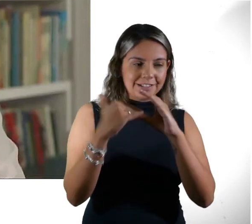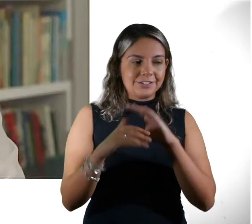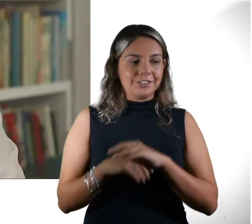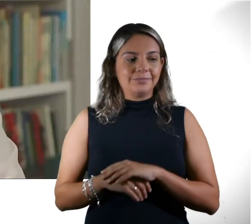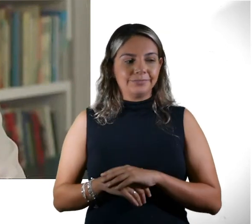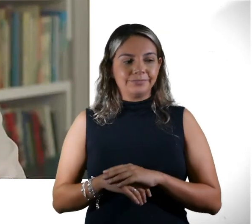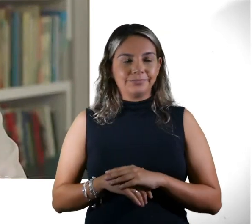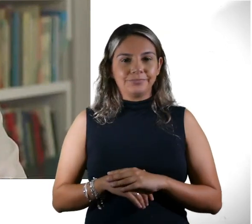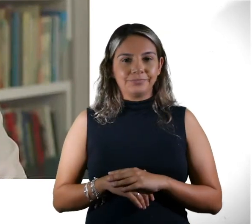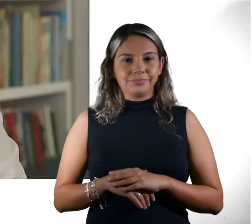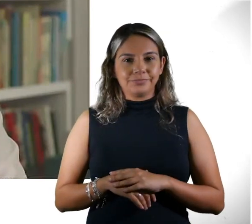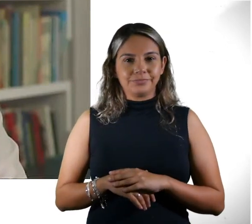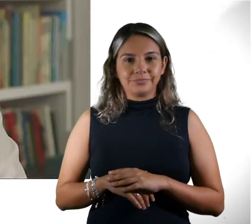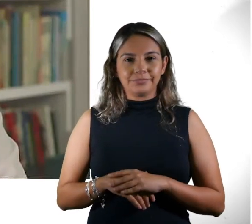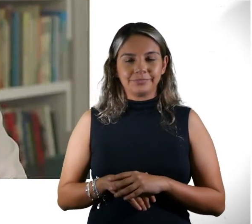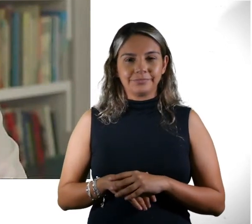Zé?